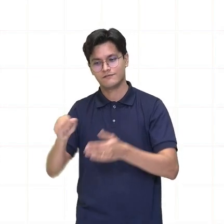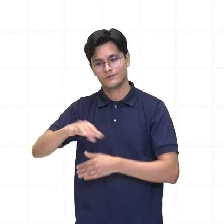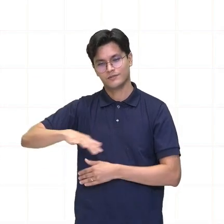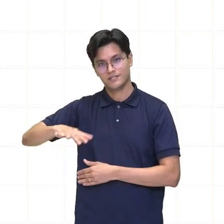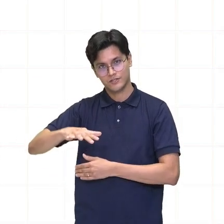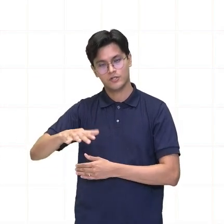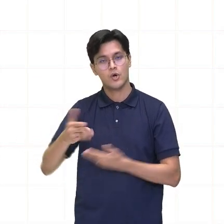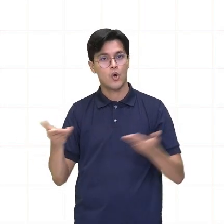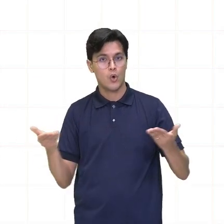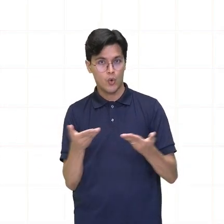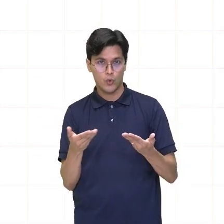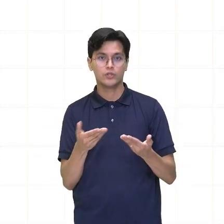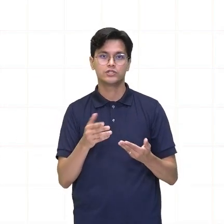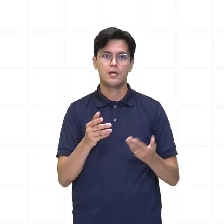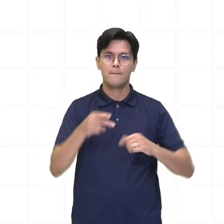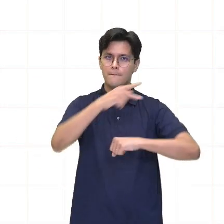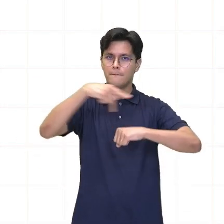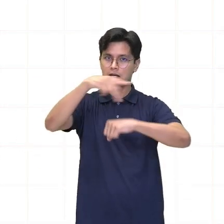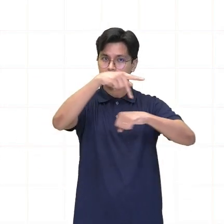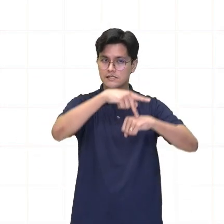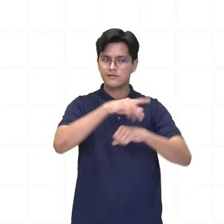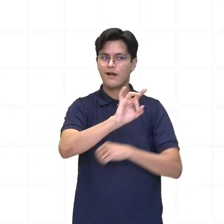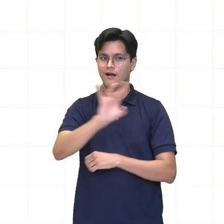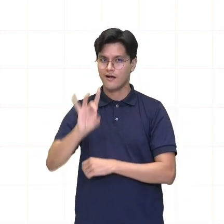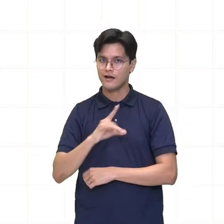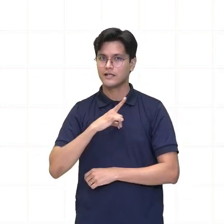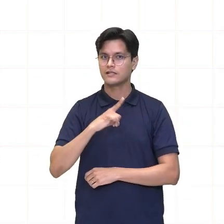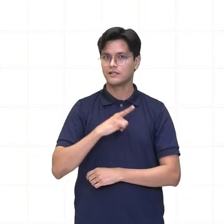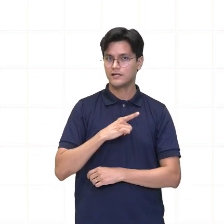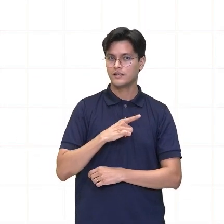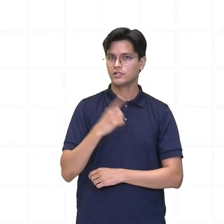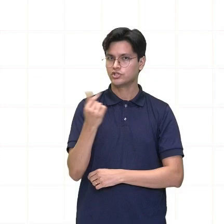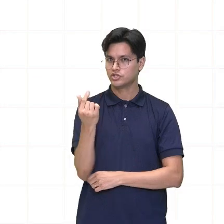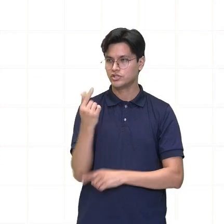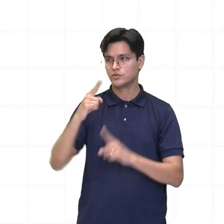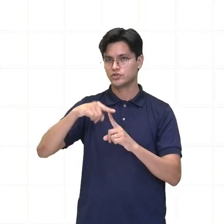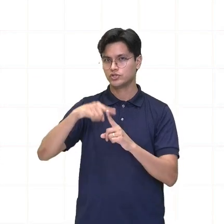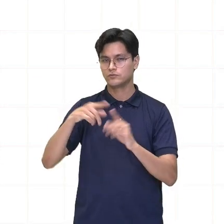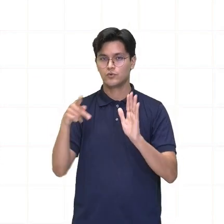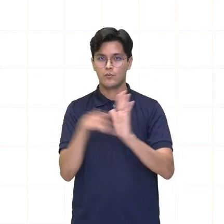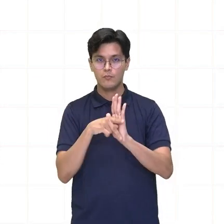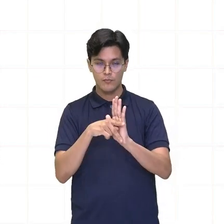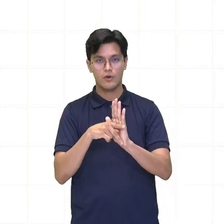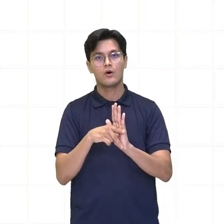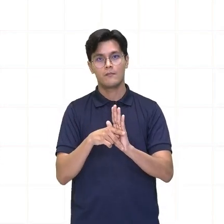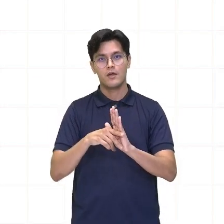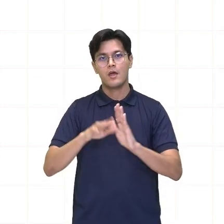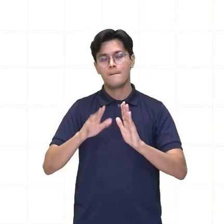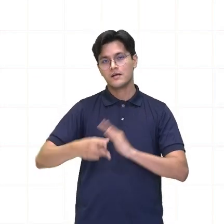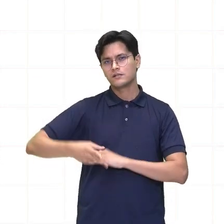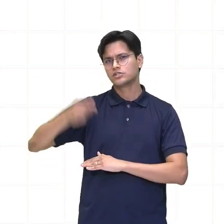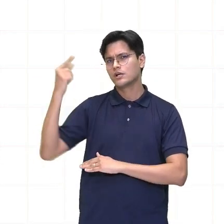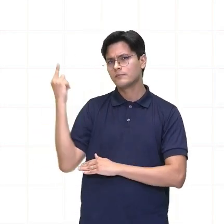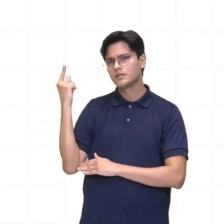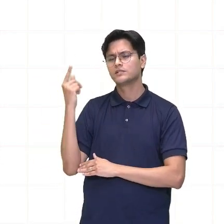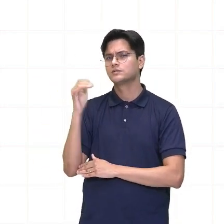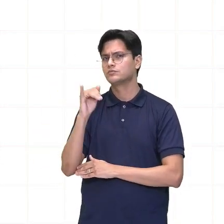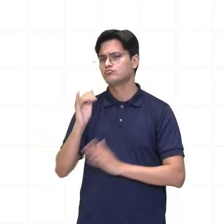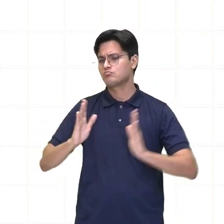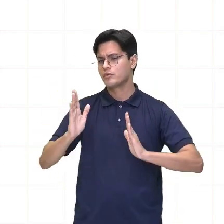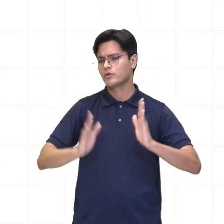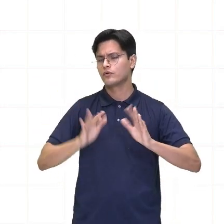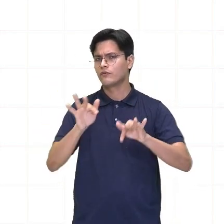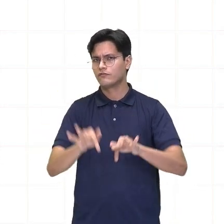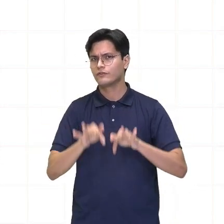moeda, possui o seu próprio dinheiro. Então, antigamente, quando tinha a presença dos feudos, cada feudo possuía o seu